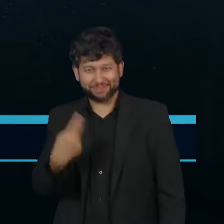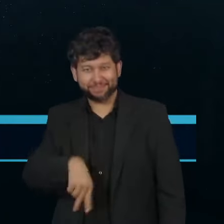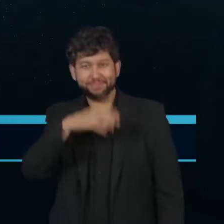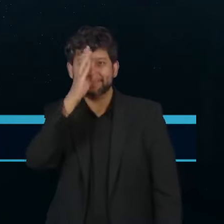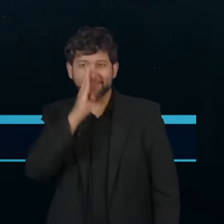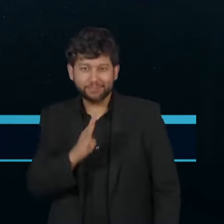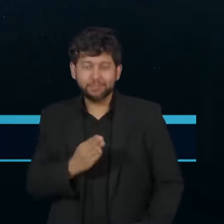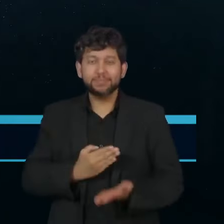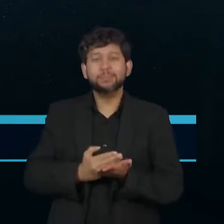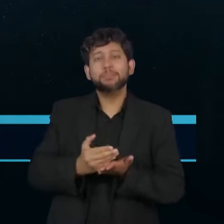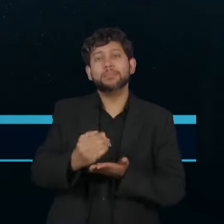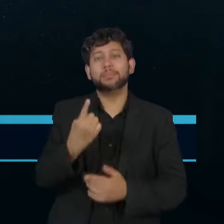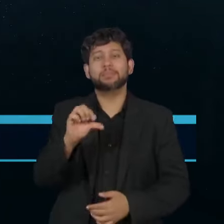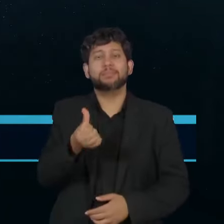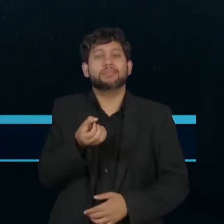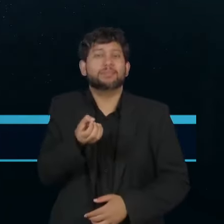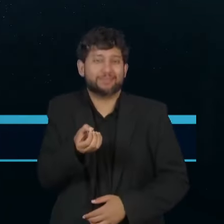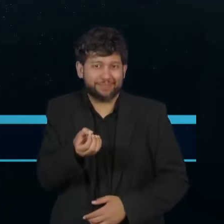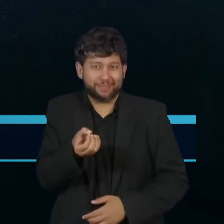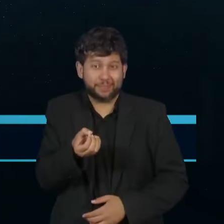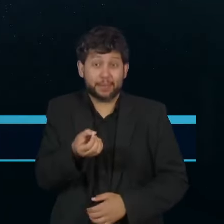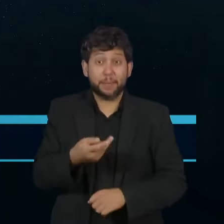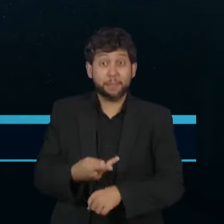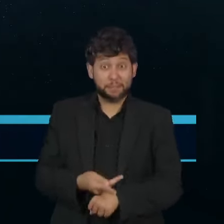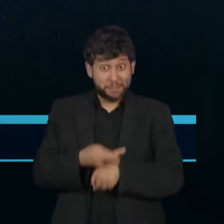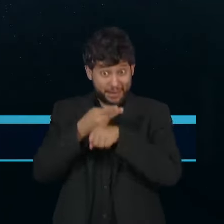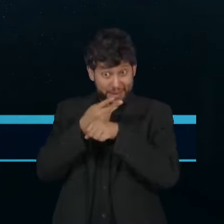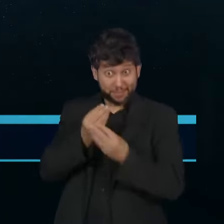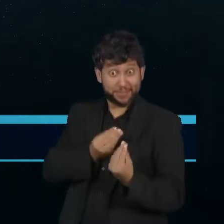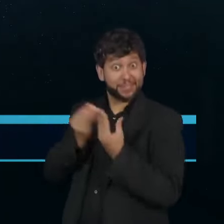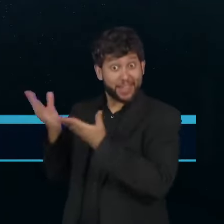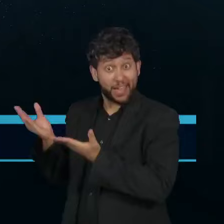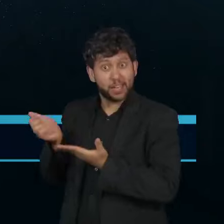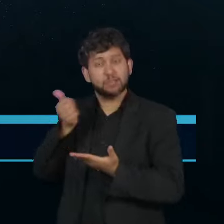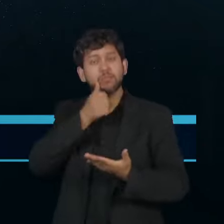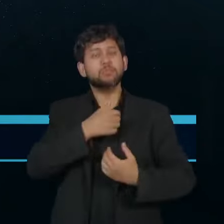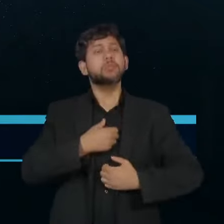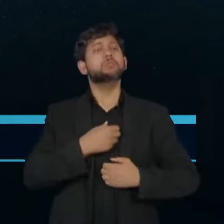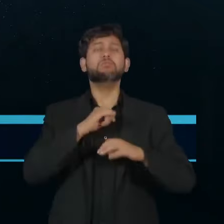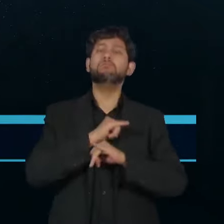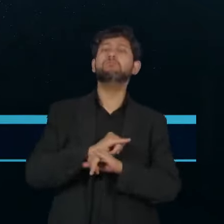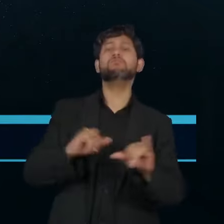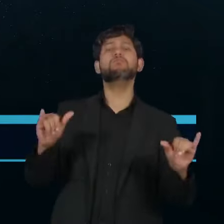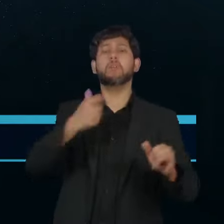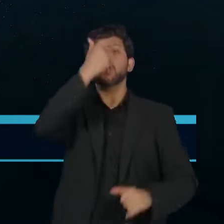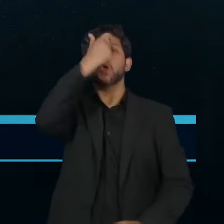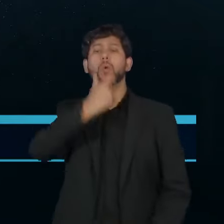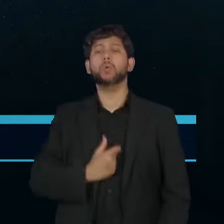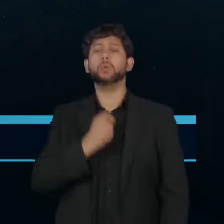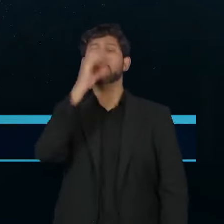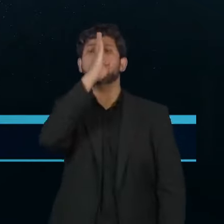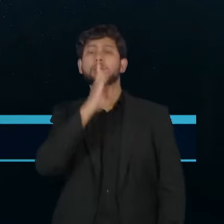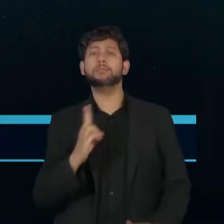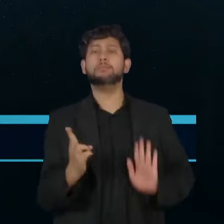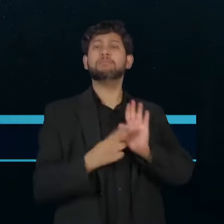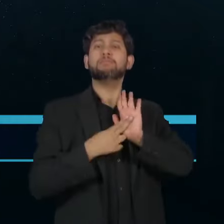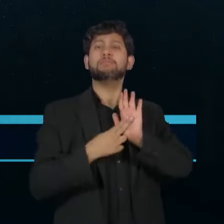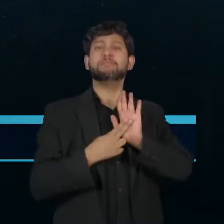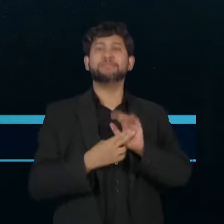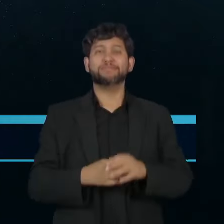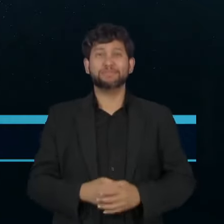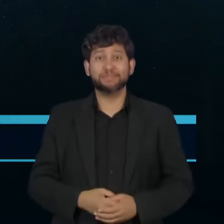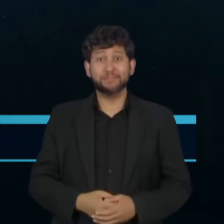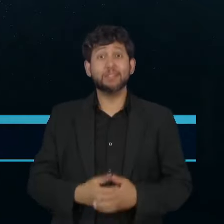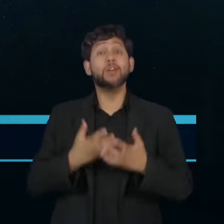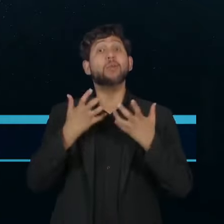partir dos anos 60 ao receber o prêmio fez questão de ser anunciada como uma artista brasileira eu